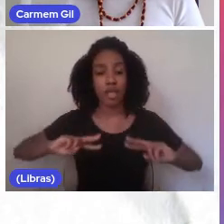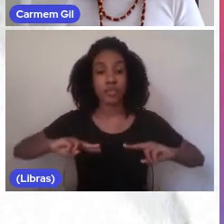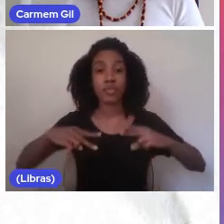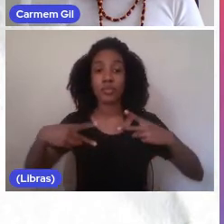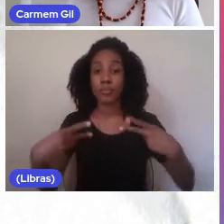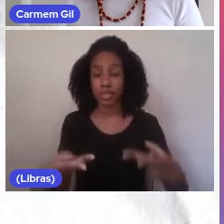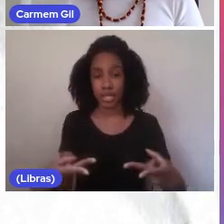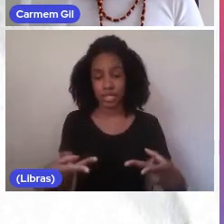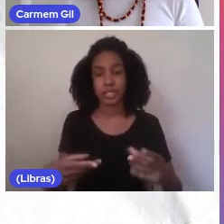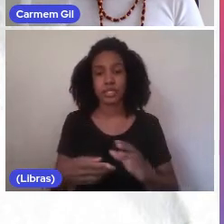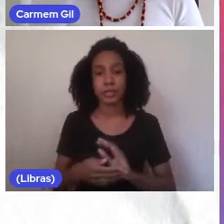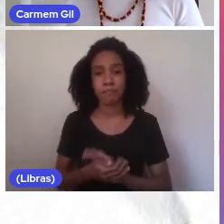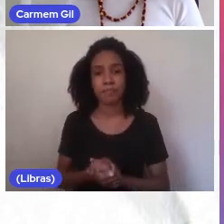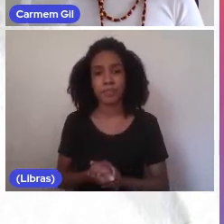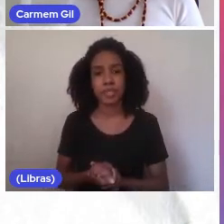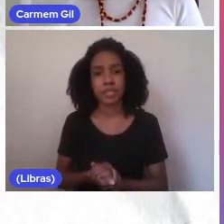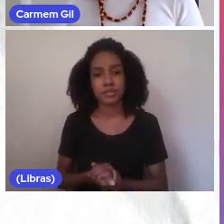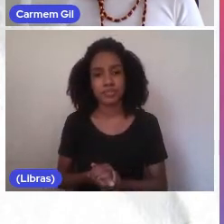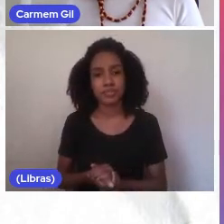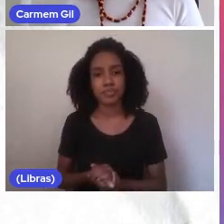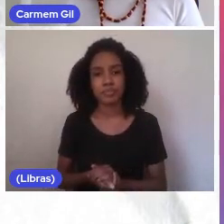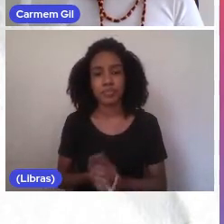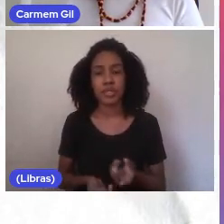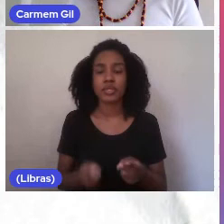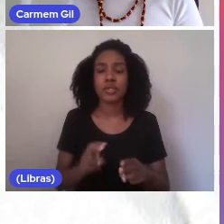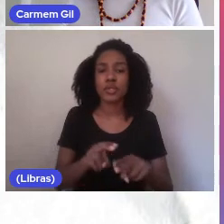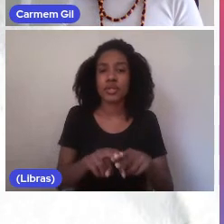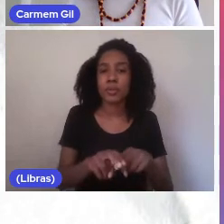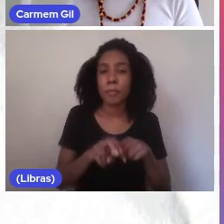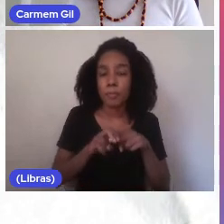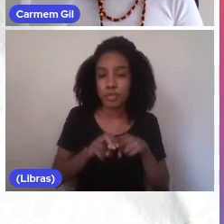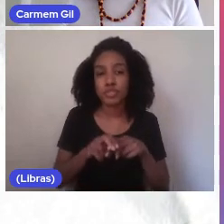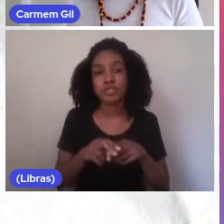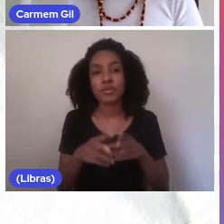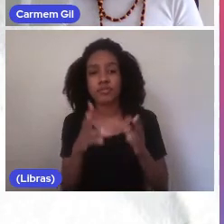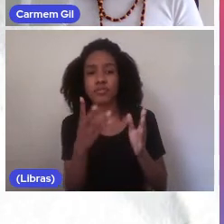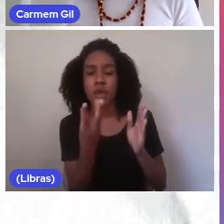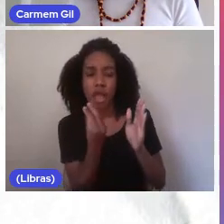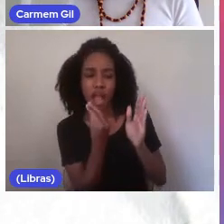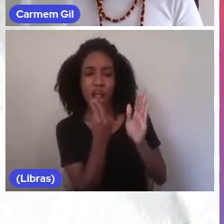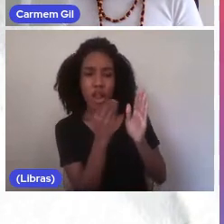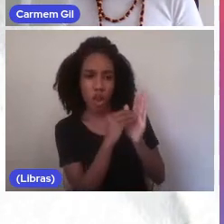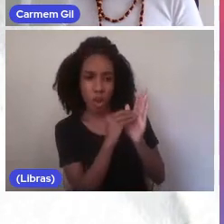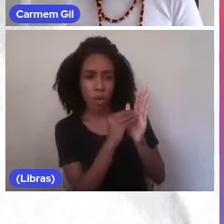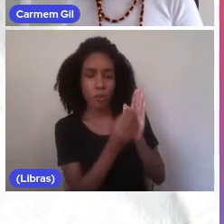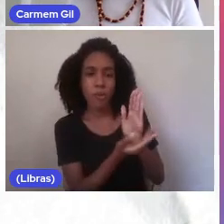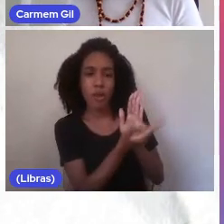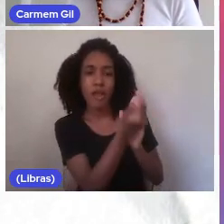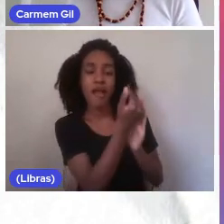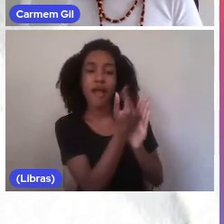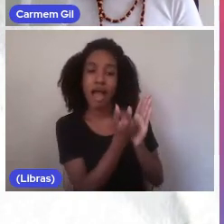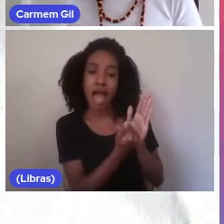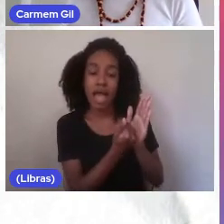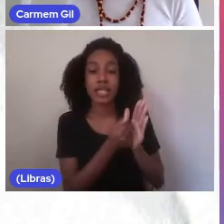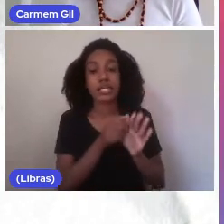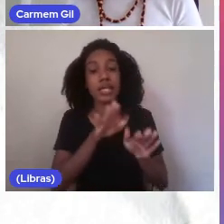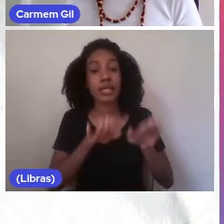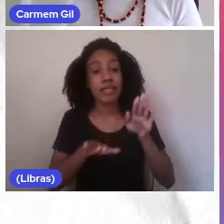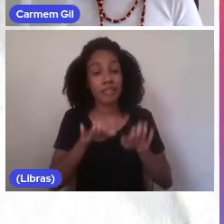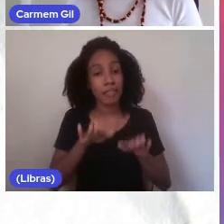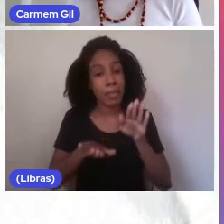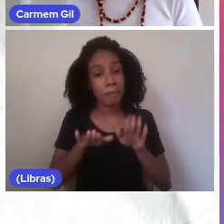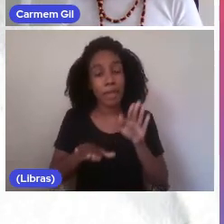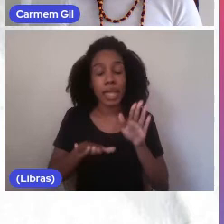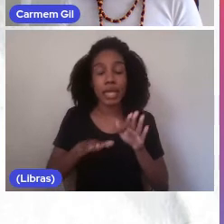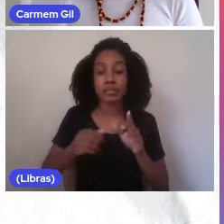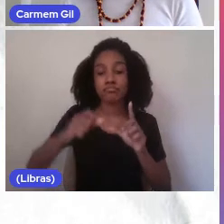A finalidade, onde você vai usar a logo, determinará a extensão e o formato, né?